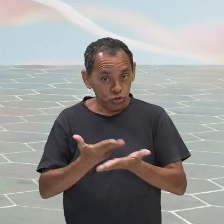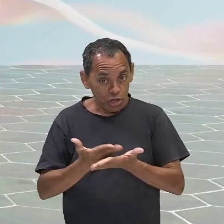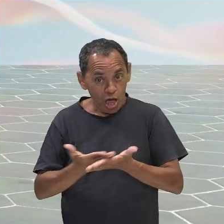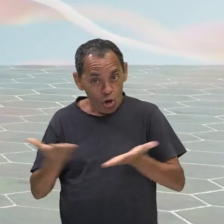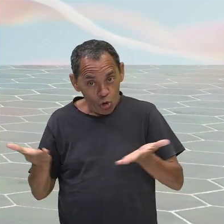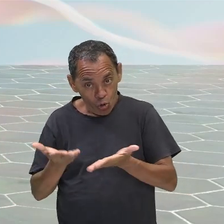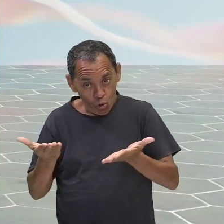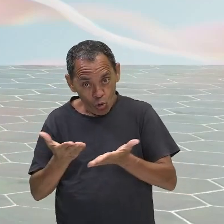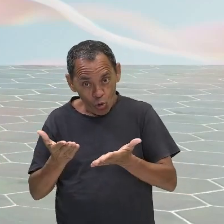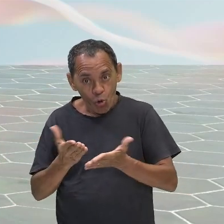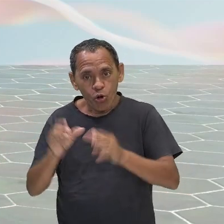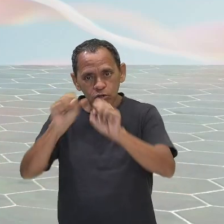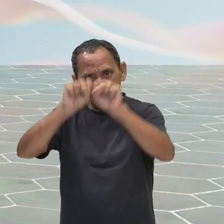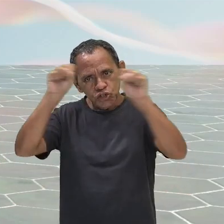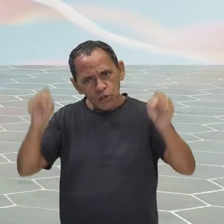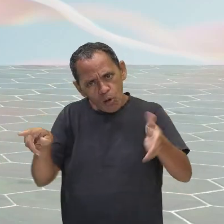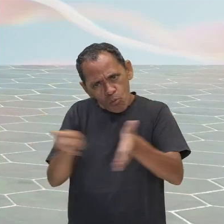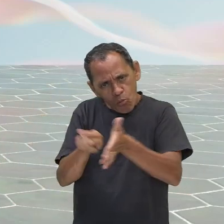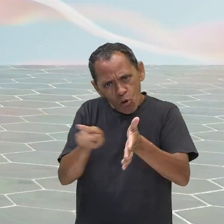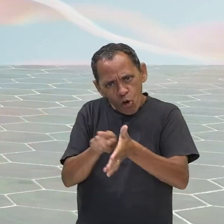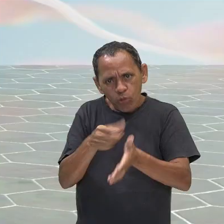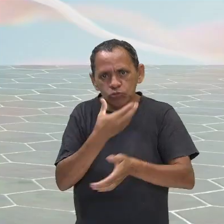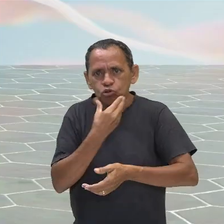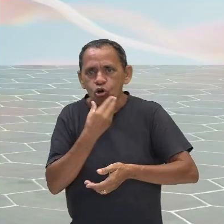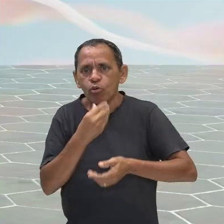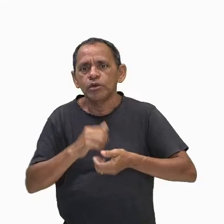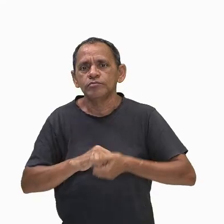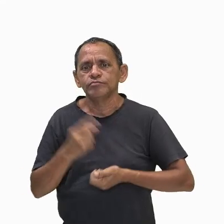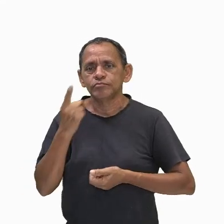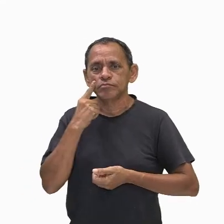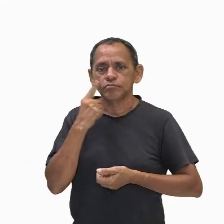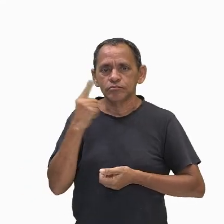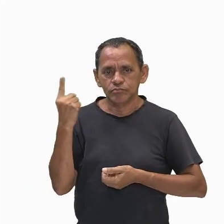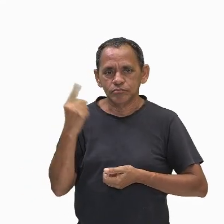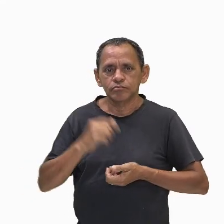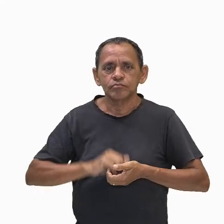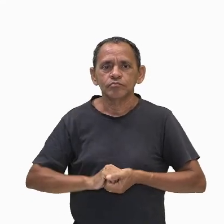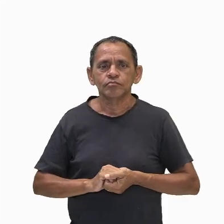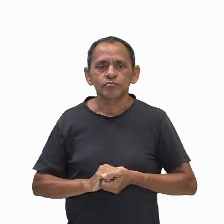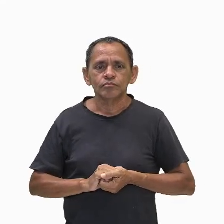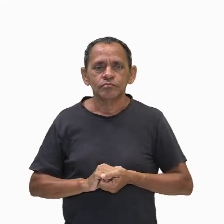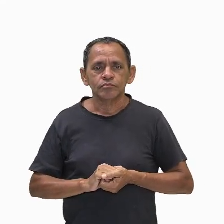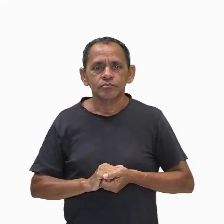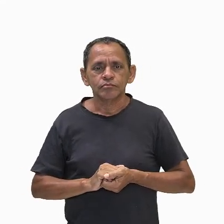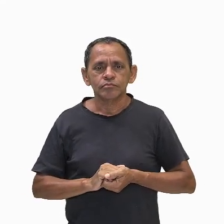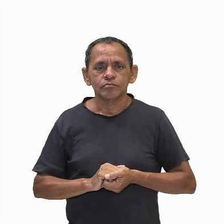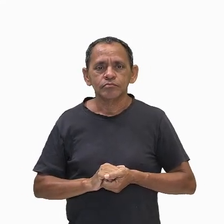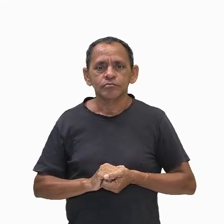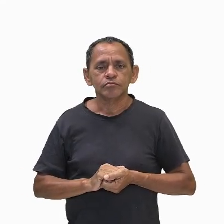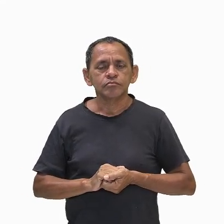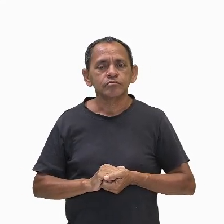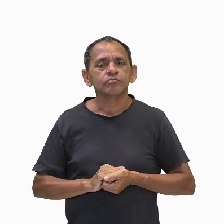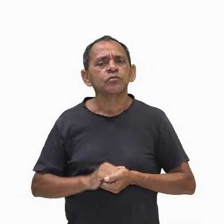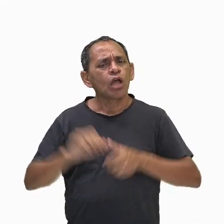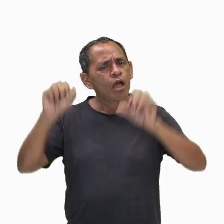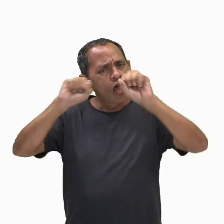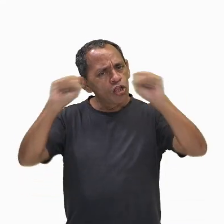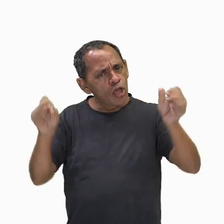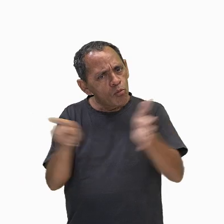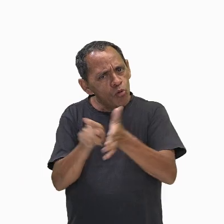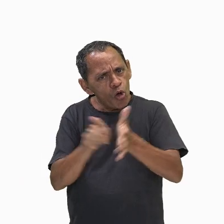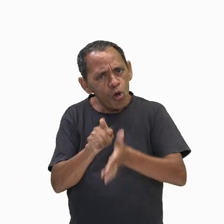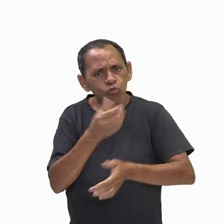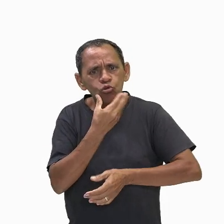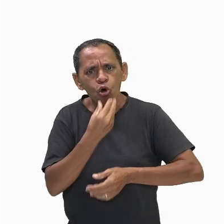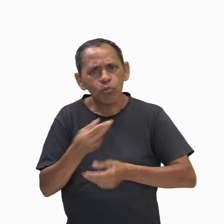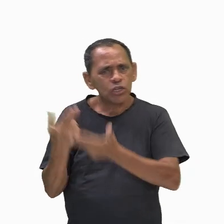o sistema reprodutor masculino. Vejam aí que o sistema reprodutor masculino, ele